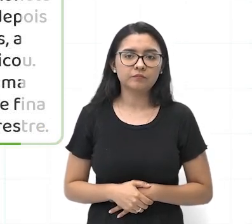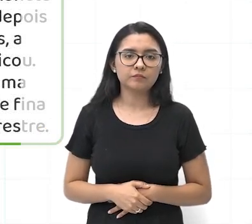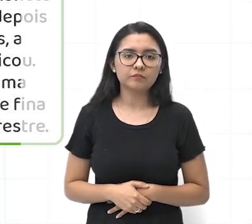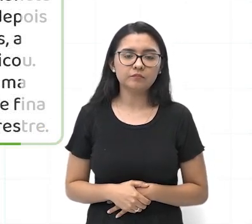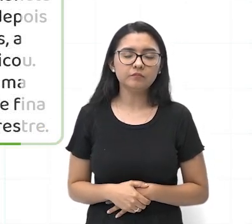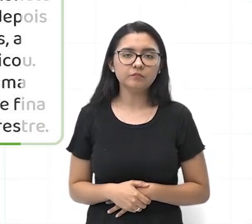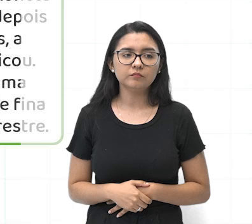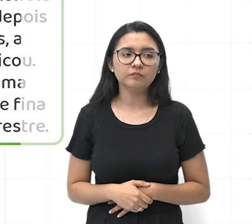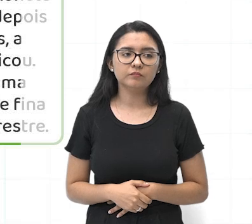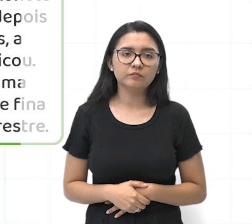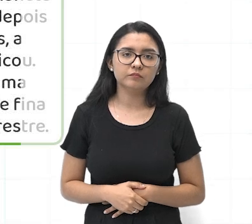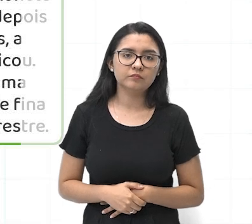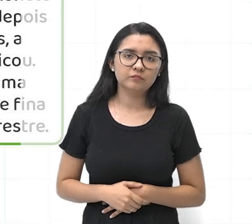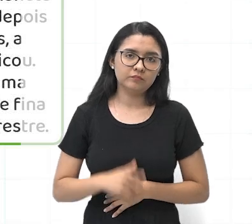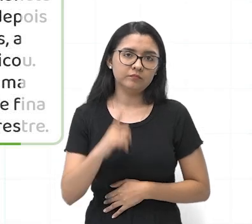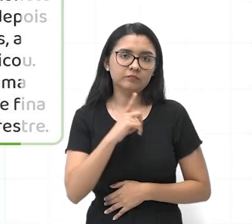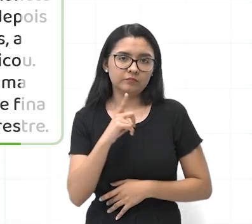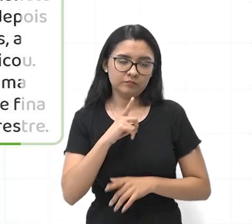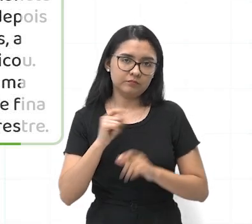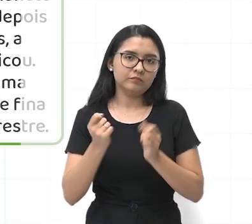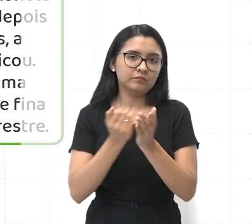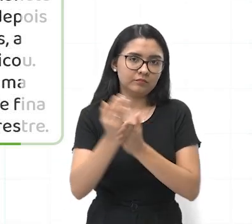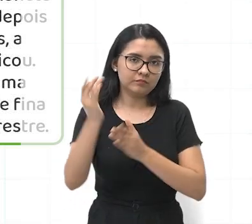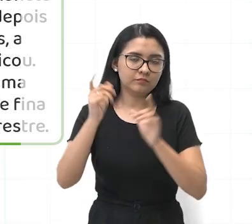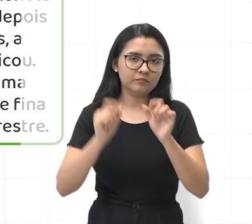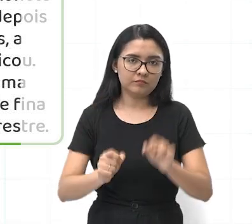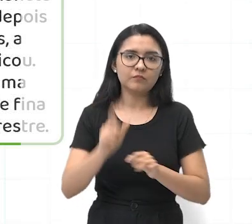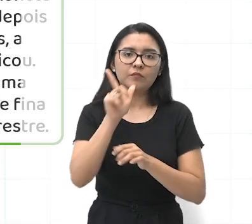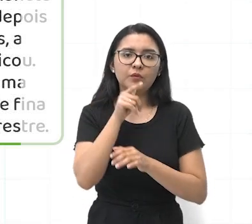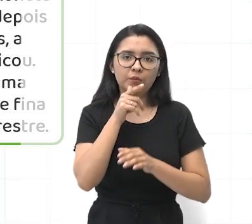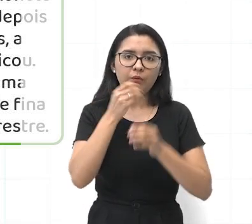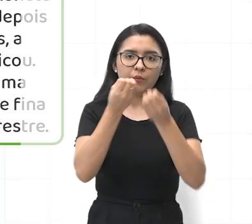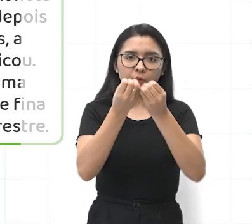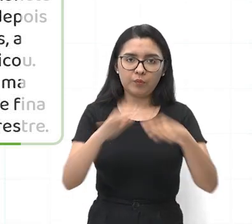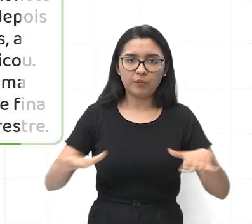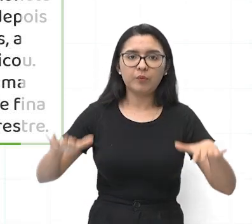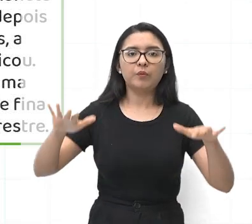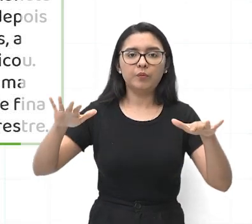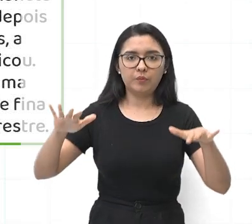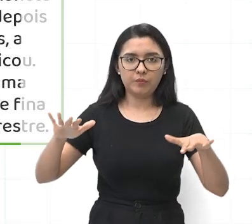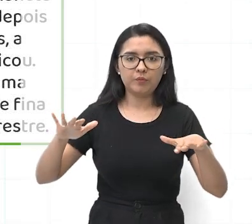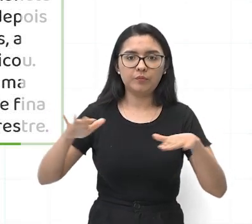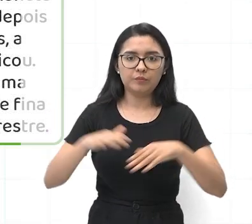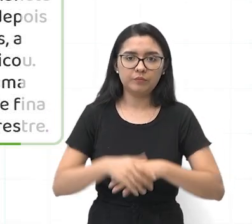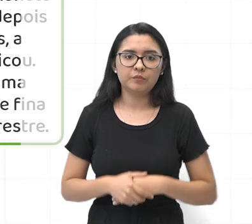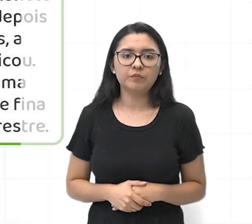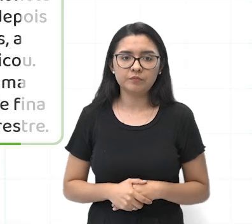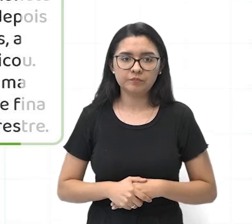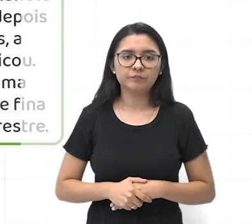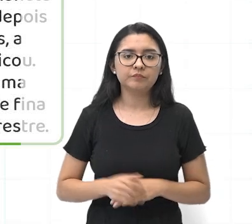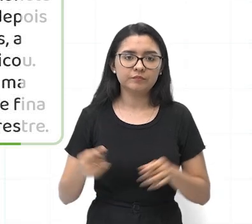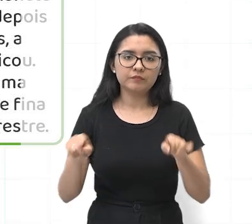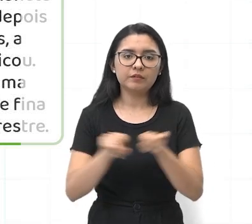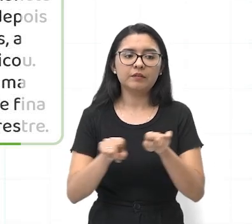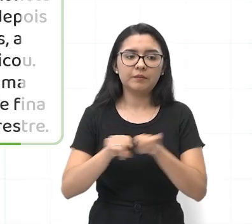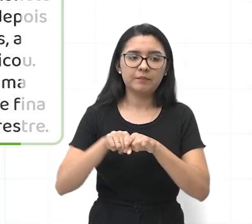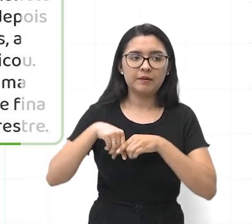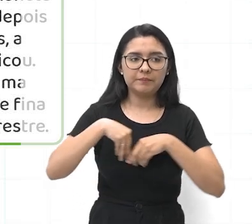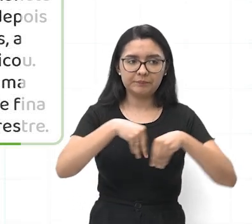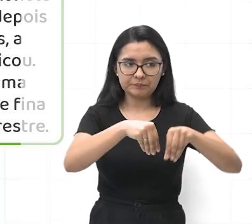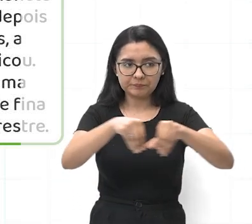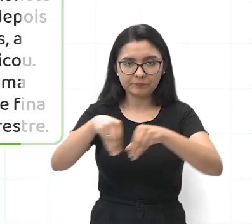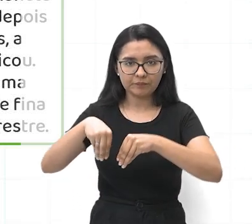e se formar os nossos oceanos e a nossa crosta terrestre.